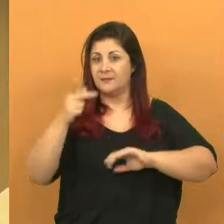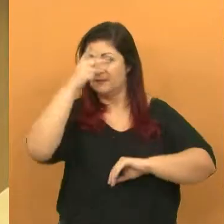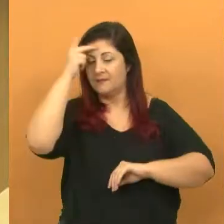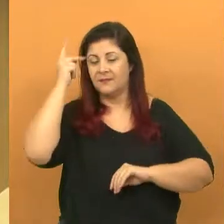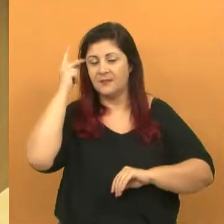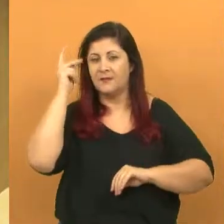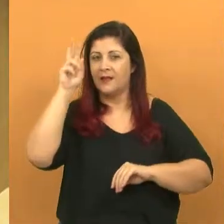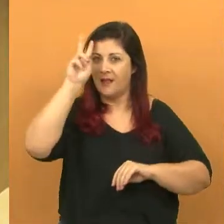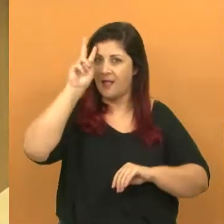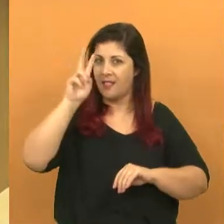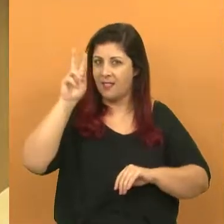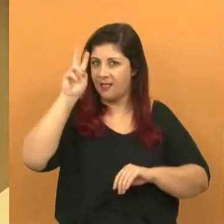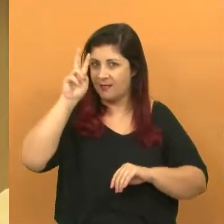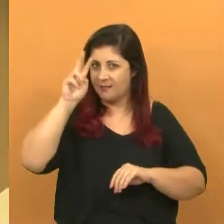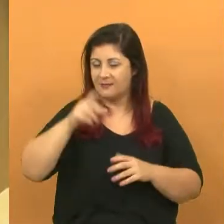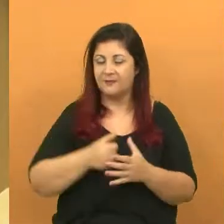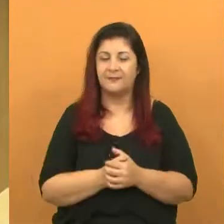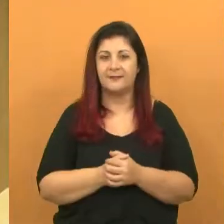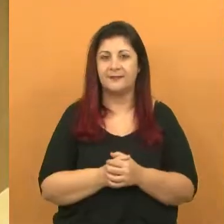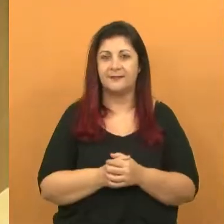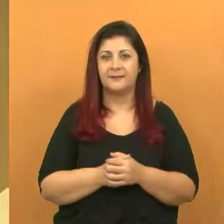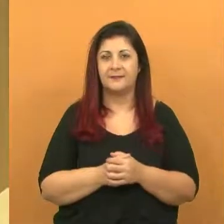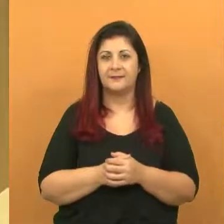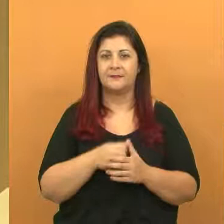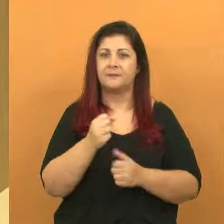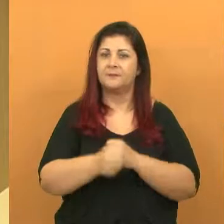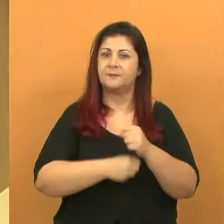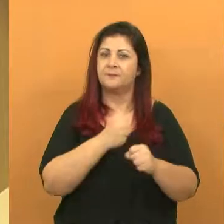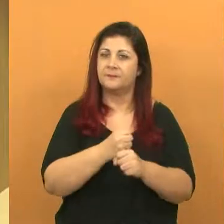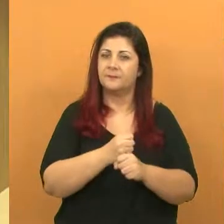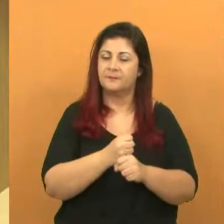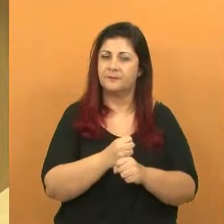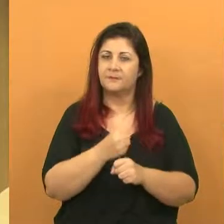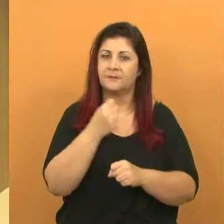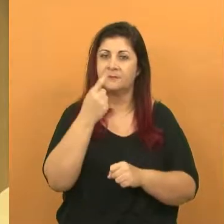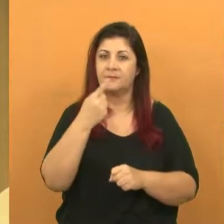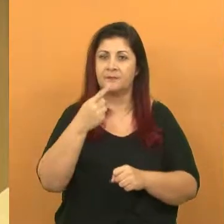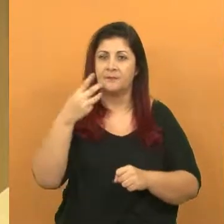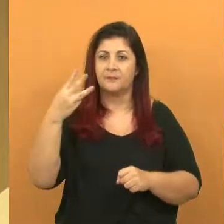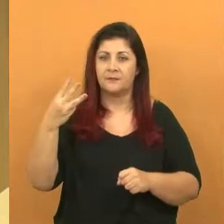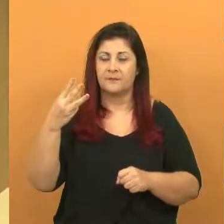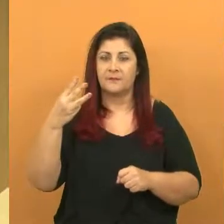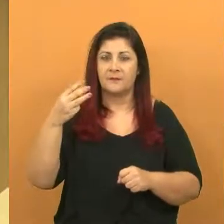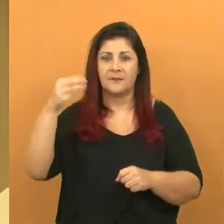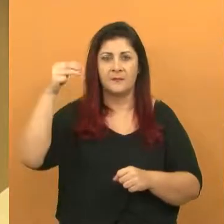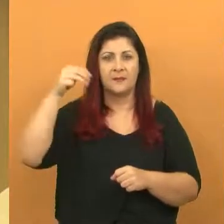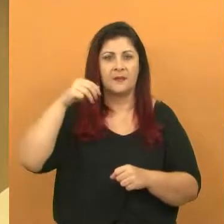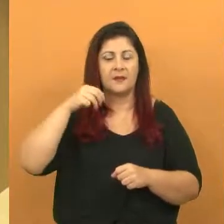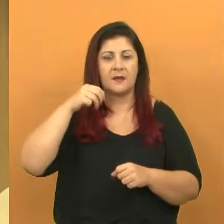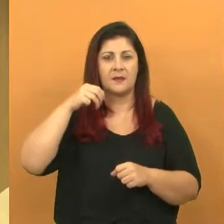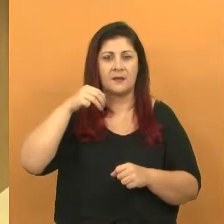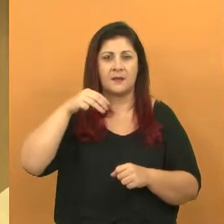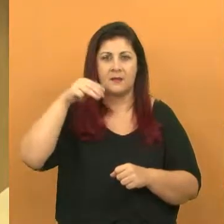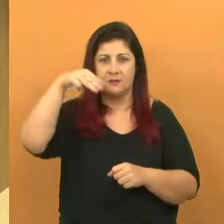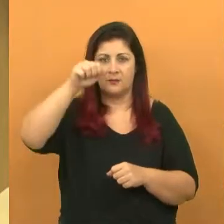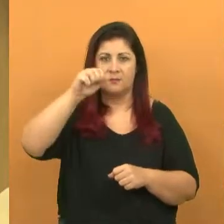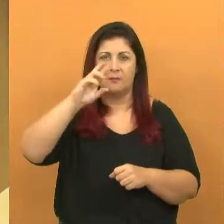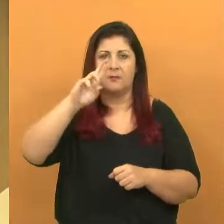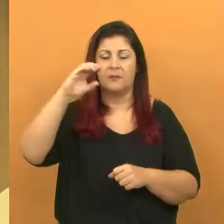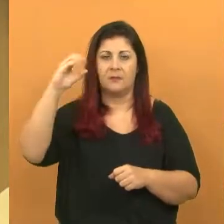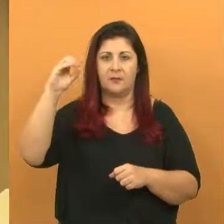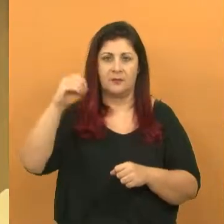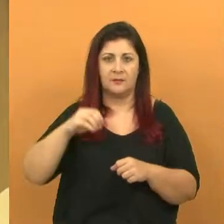de Jacareí, a ser realizada anualmente no período de 13 de março a 19 de março.